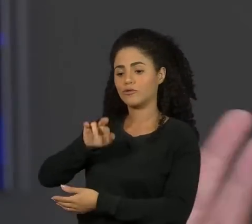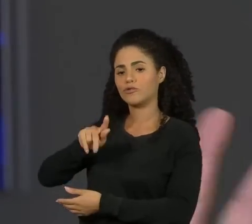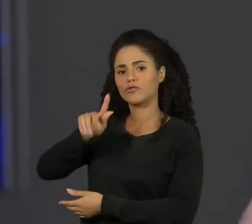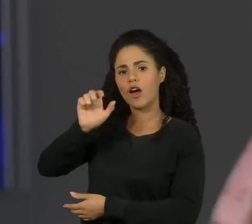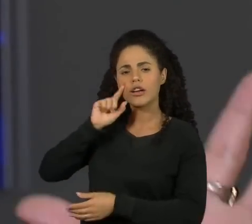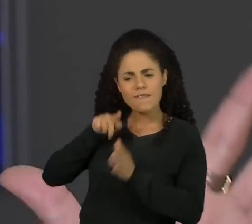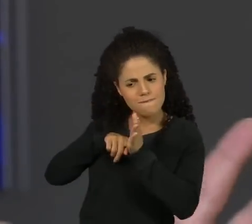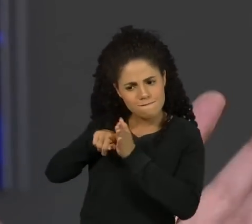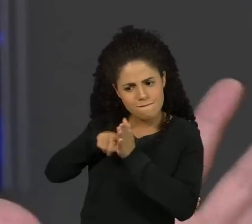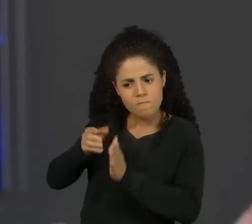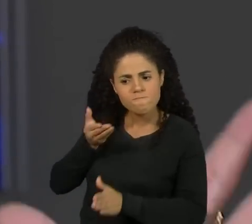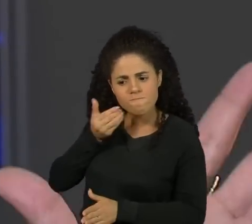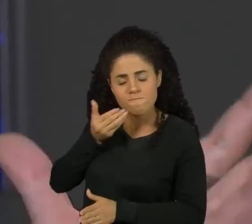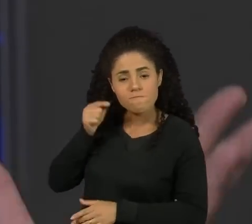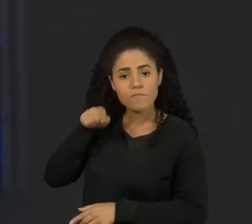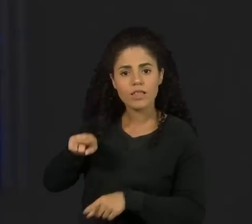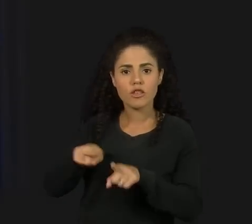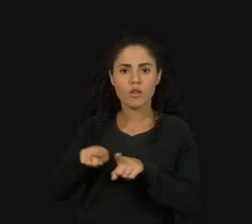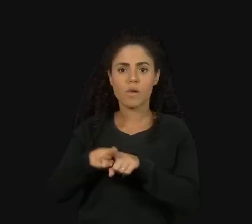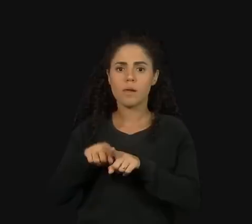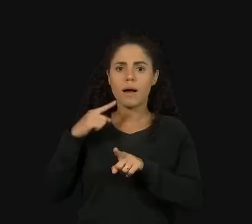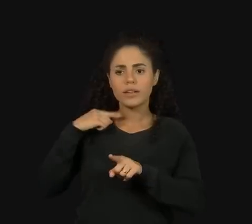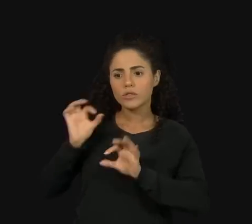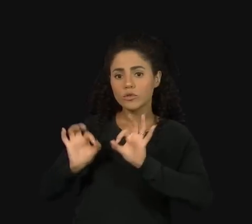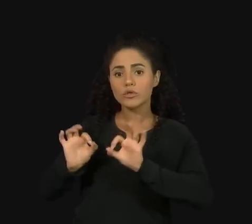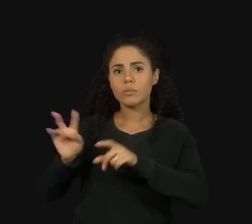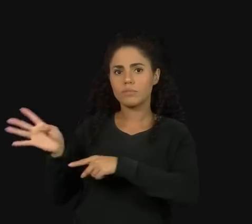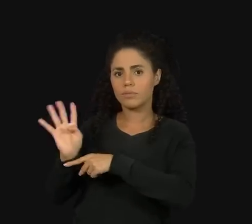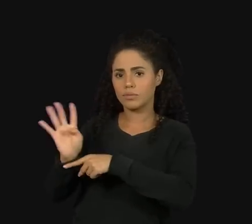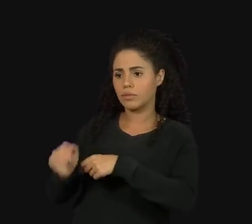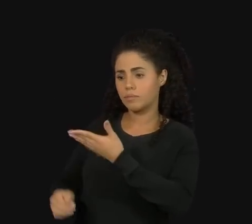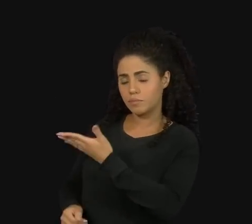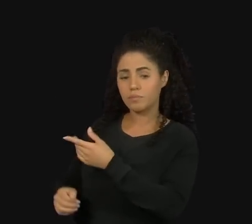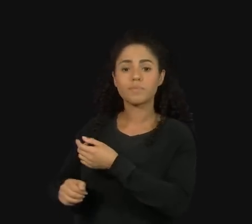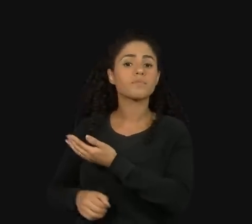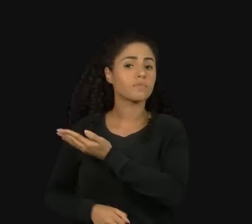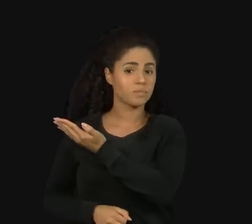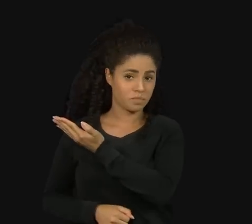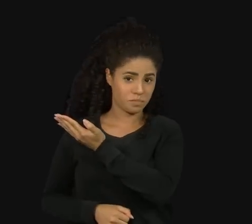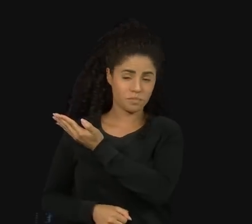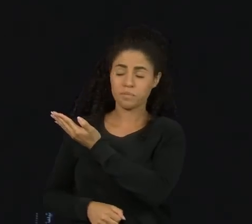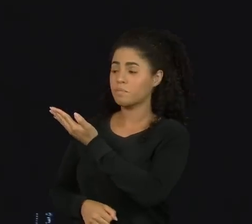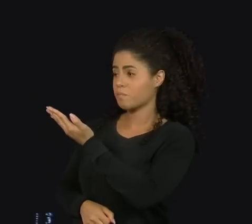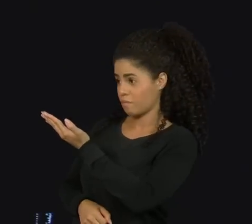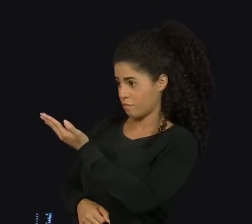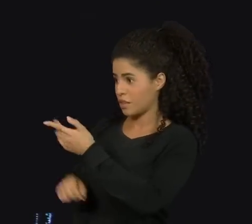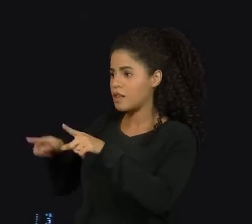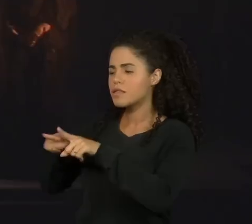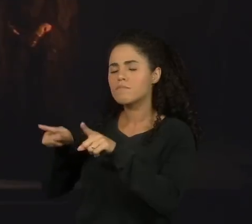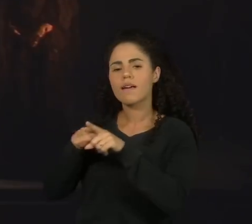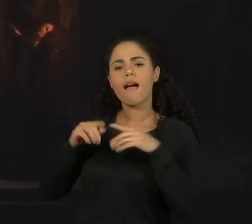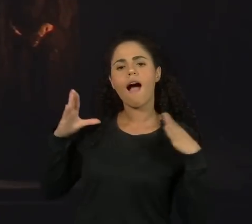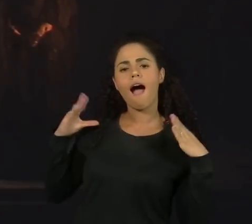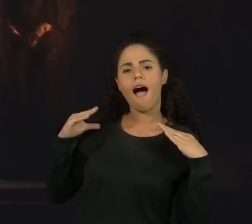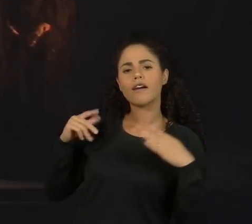debruçou especialmente sobre as chamadas peças míticas de Nelson, como Vestido de Noiva, Anjo Negro, Senhora dos Afogados